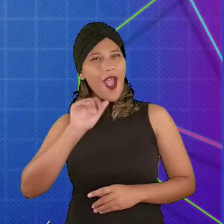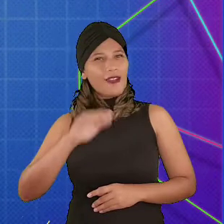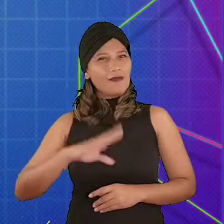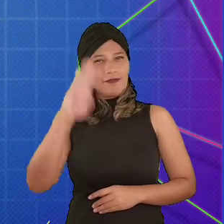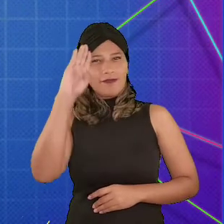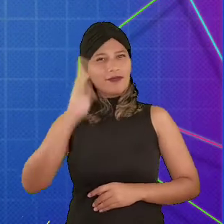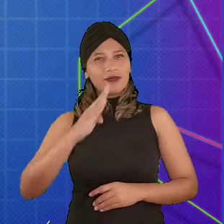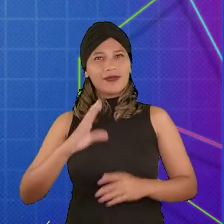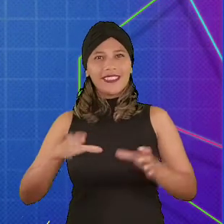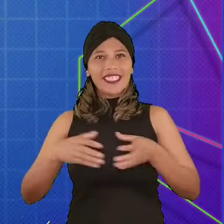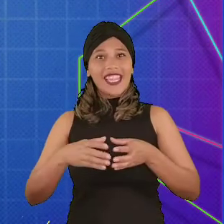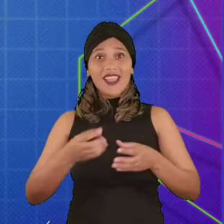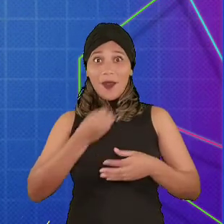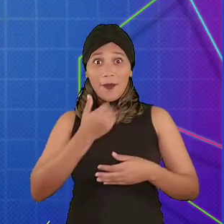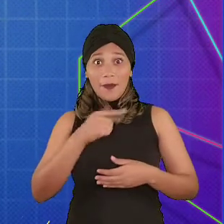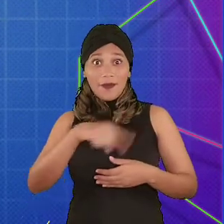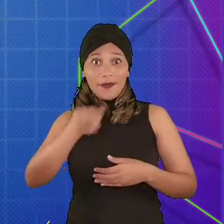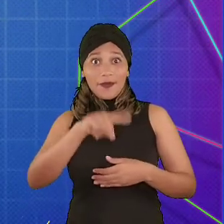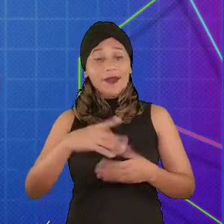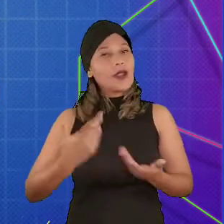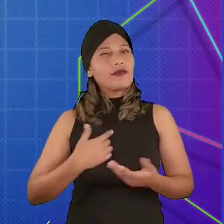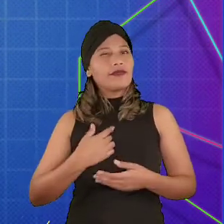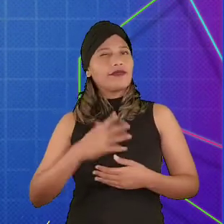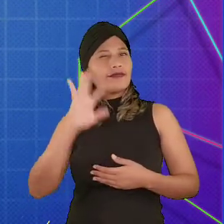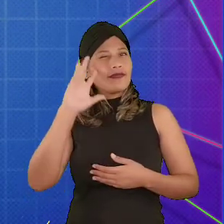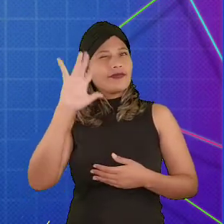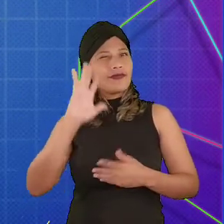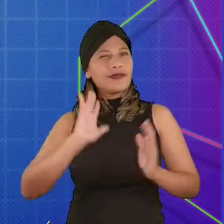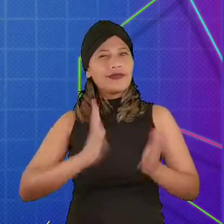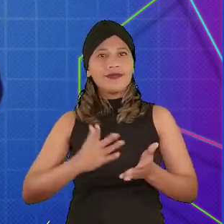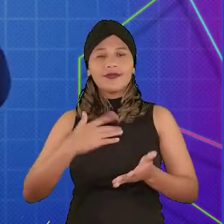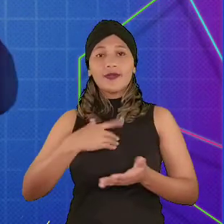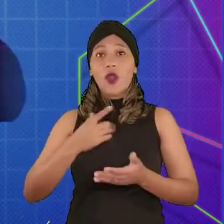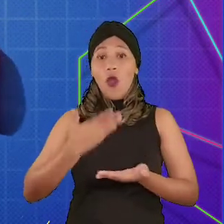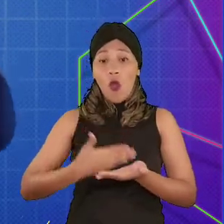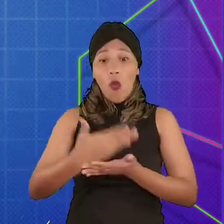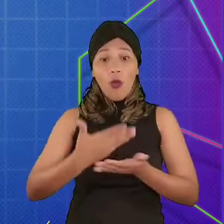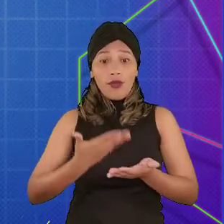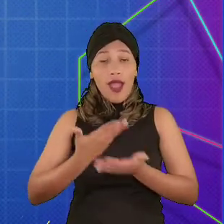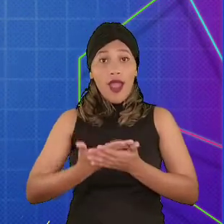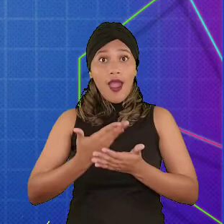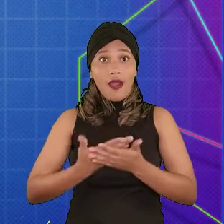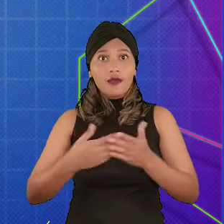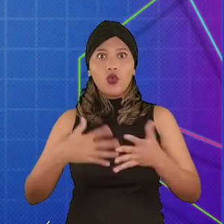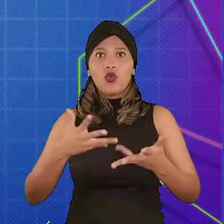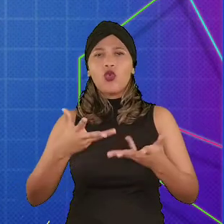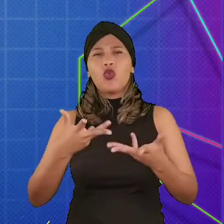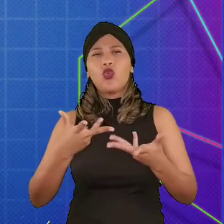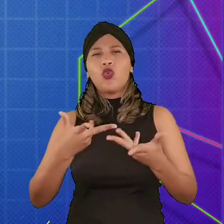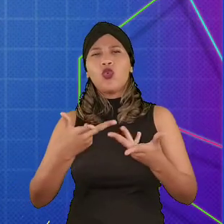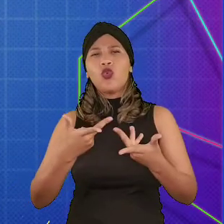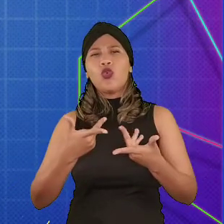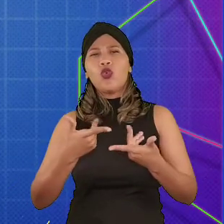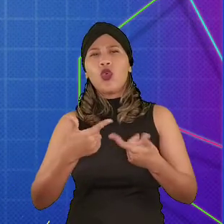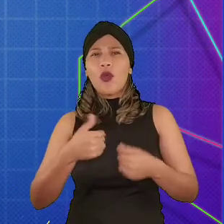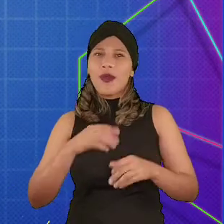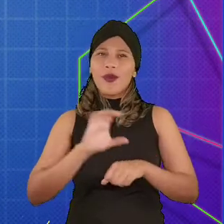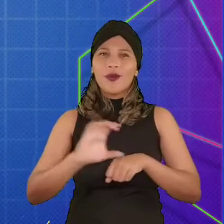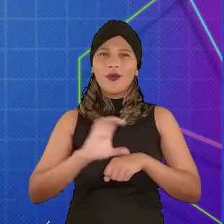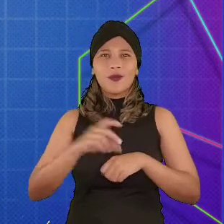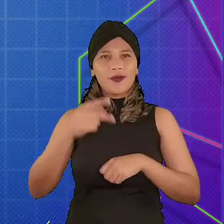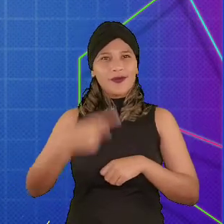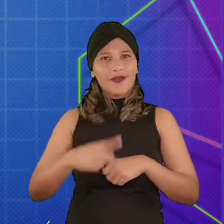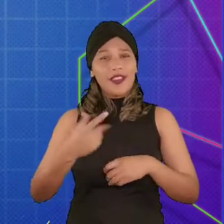salve família Tudo tranquilo com vocês como vocês já devem imaginar hoje a gente tá começando mais uma das nossas maravilhosas